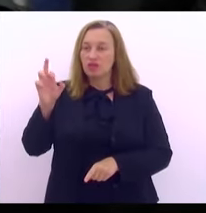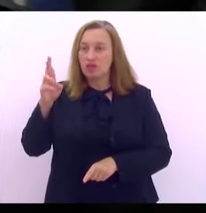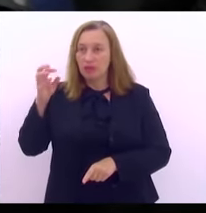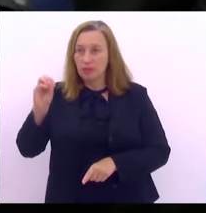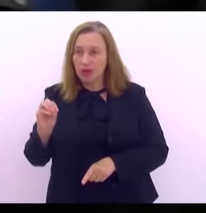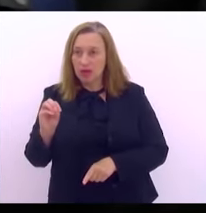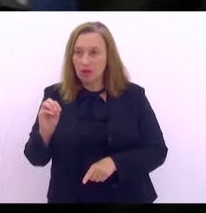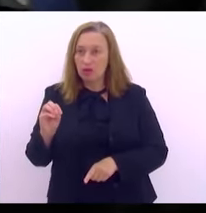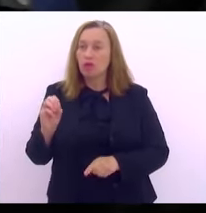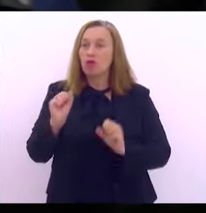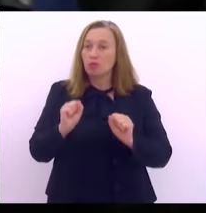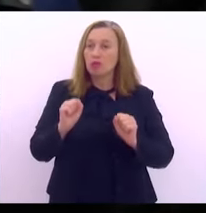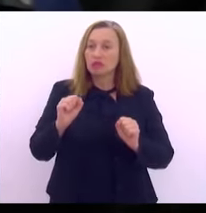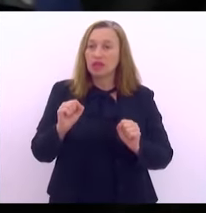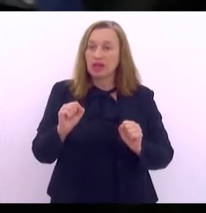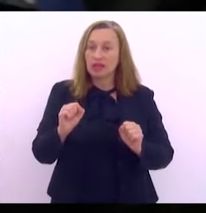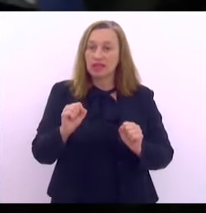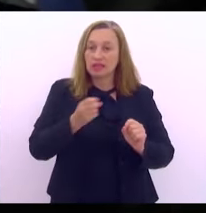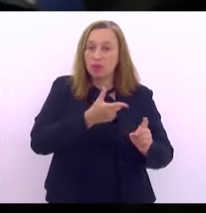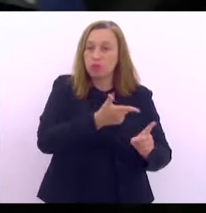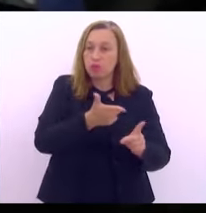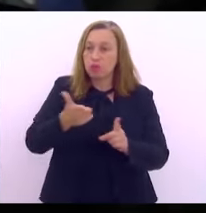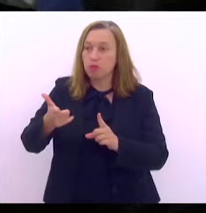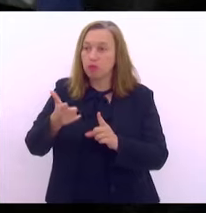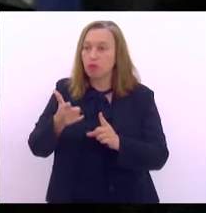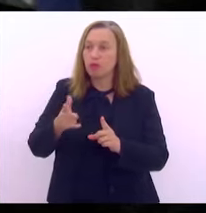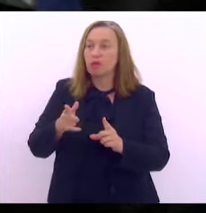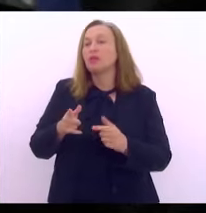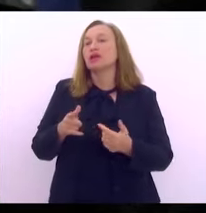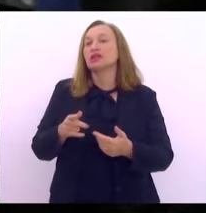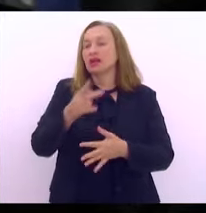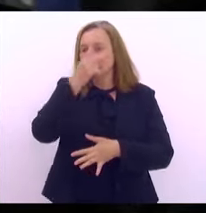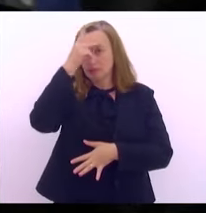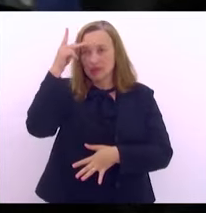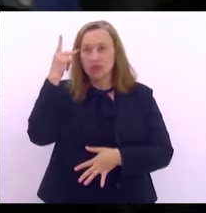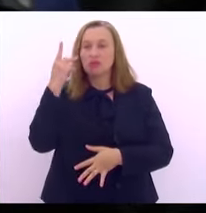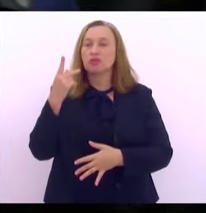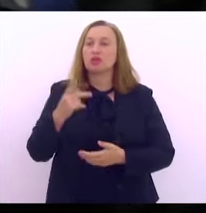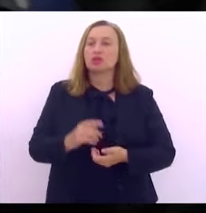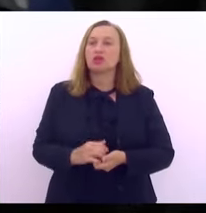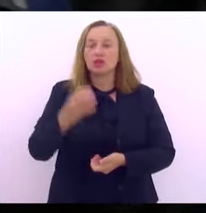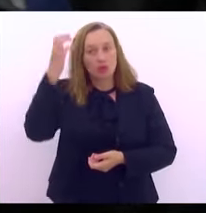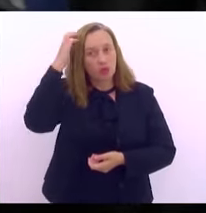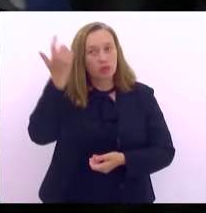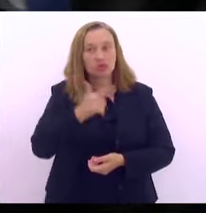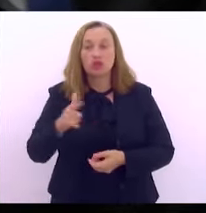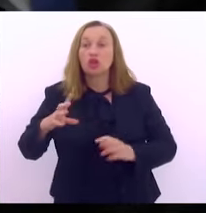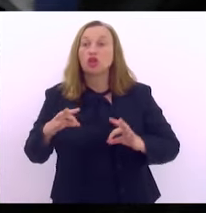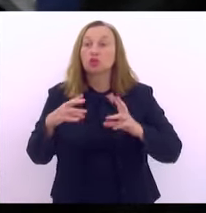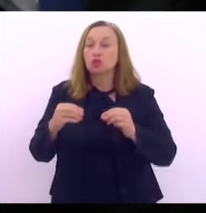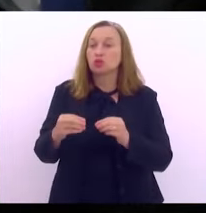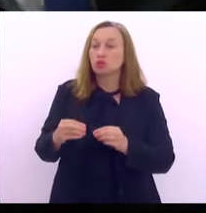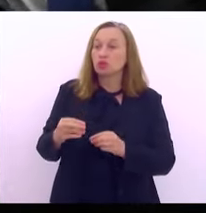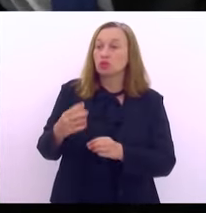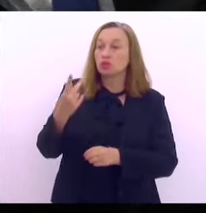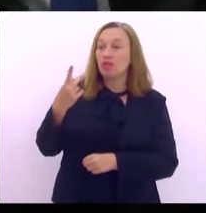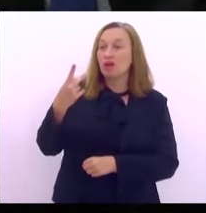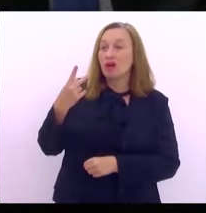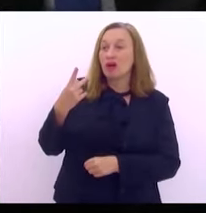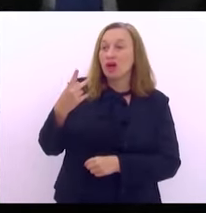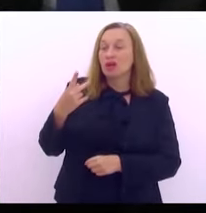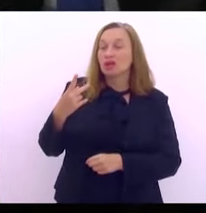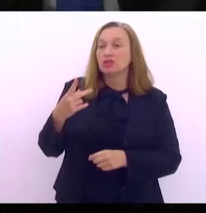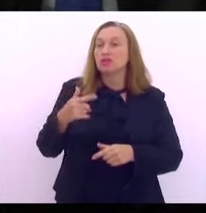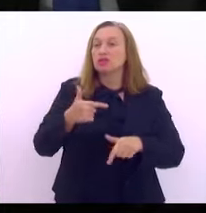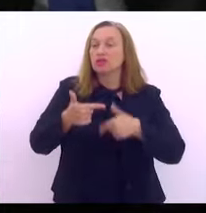morte daqueles que não mataram quem deveriam ter matado e deu no que deu. Tudo sob o olhar dela. E ela admitir isso em rede nacional, que